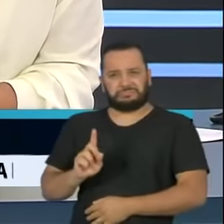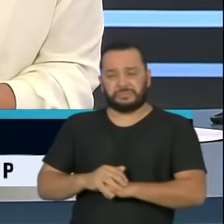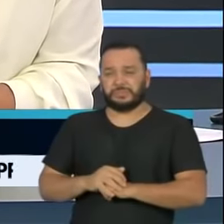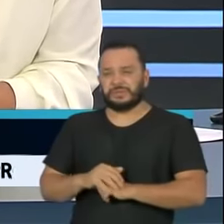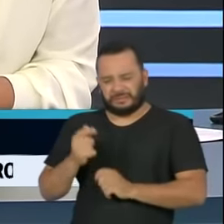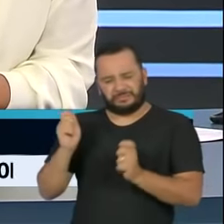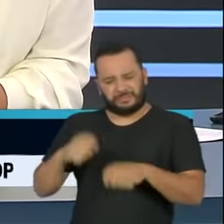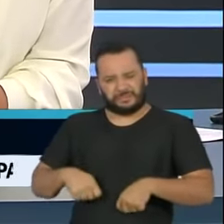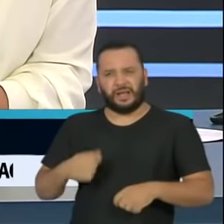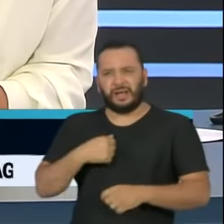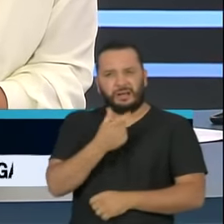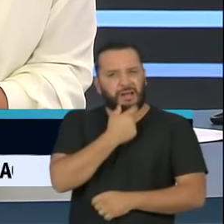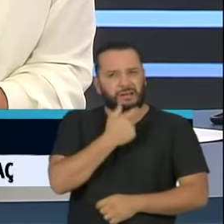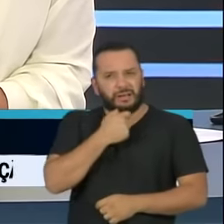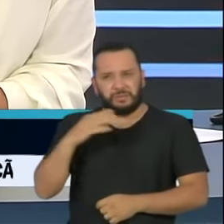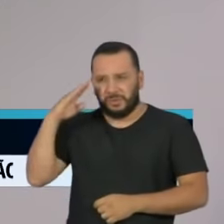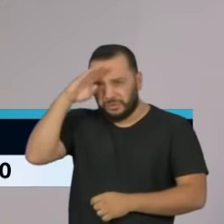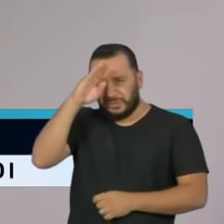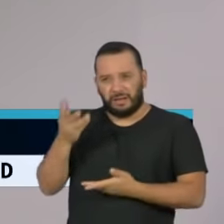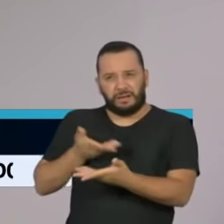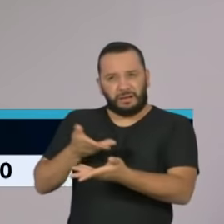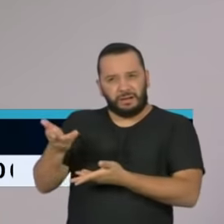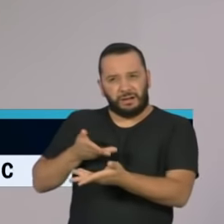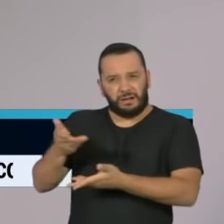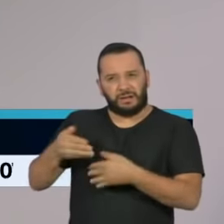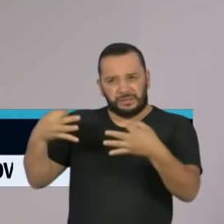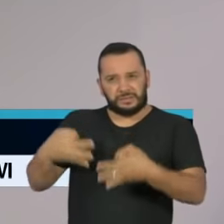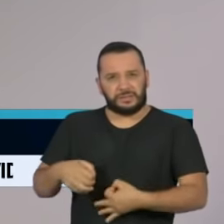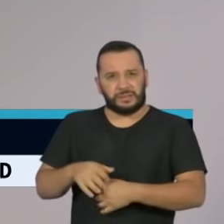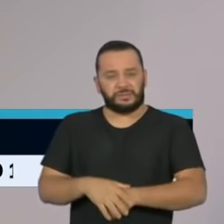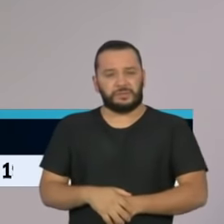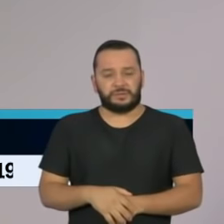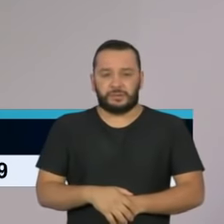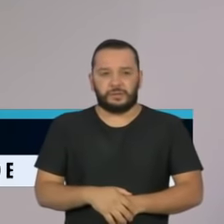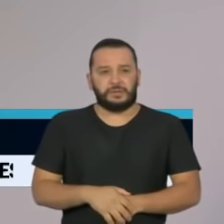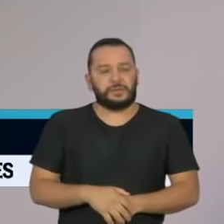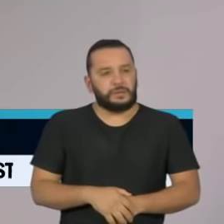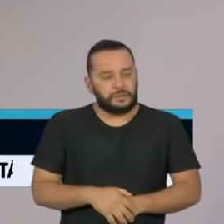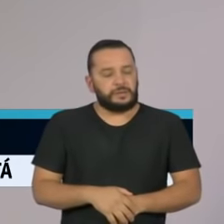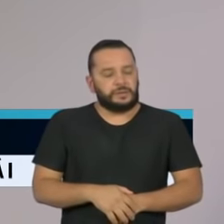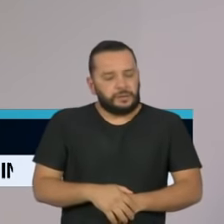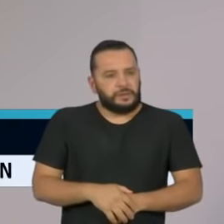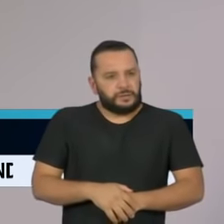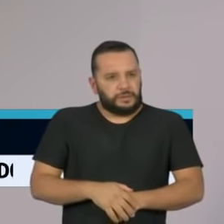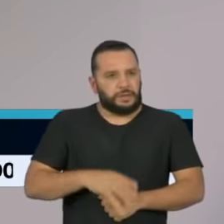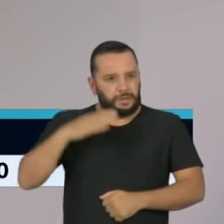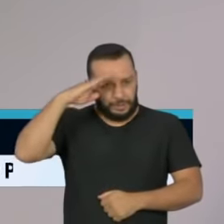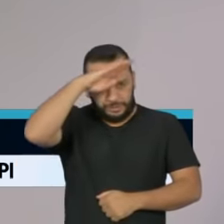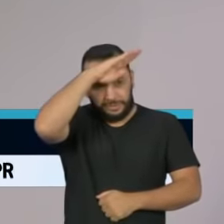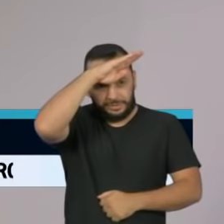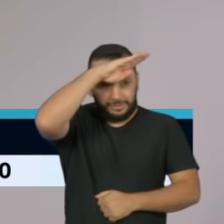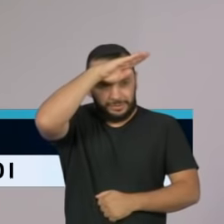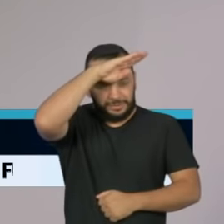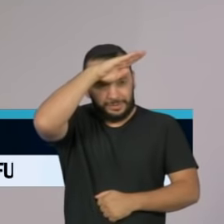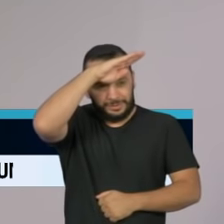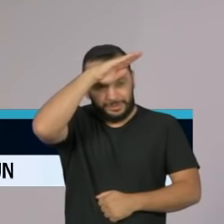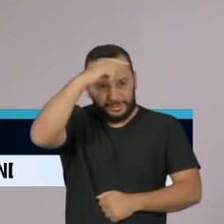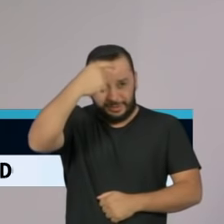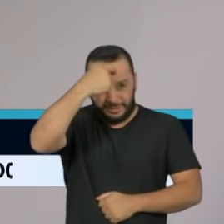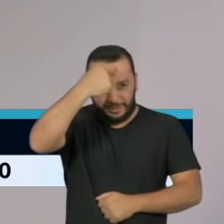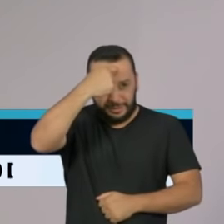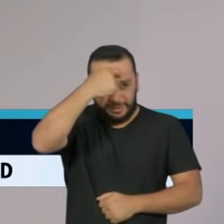certo? Pode chegar a um equilíbrio? O Bolsonaro é tão ruim na cabeça que ele não é capaz de